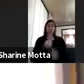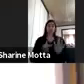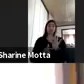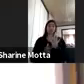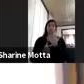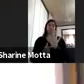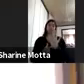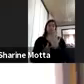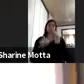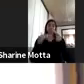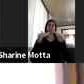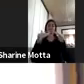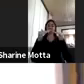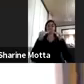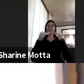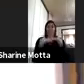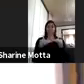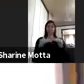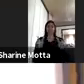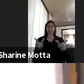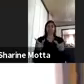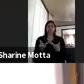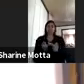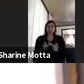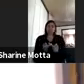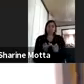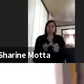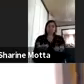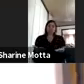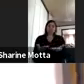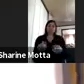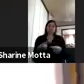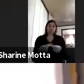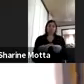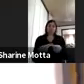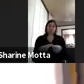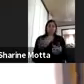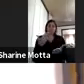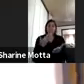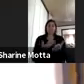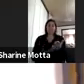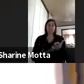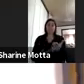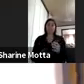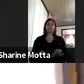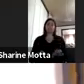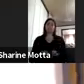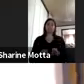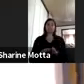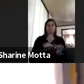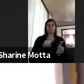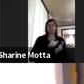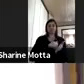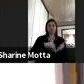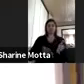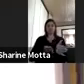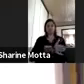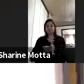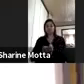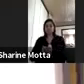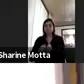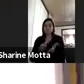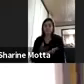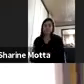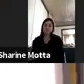os números de resgatados estão diminuindo porque nós temos menos atividades de inspeção,